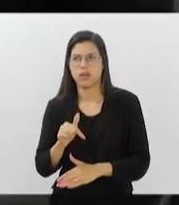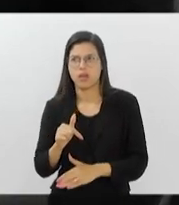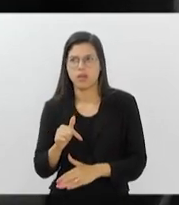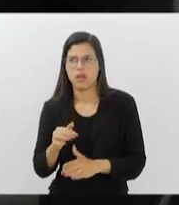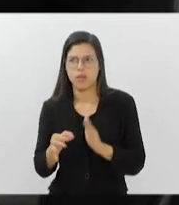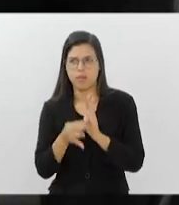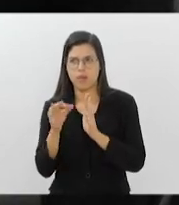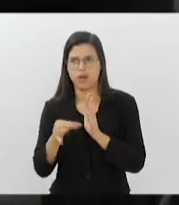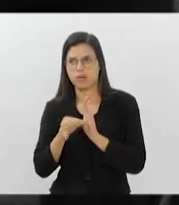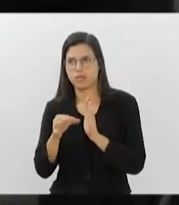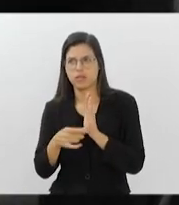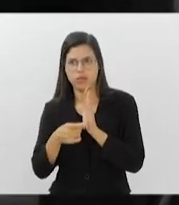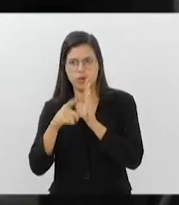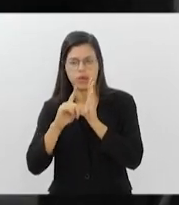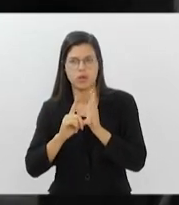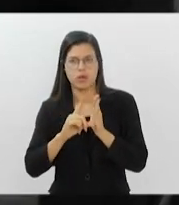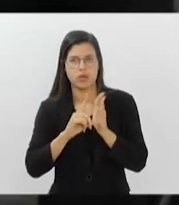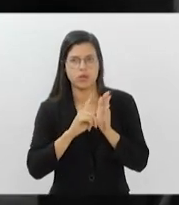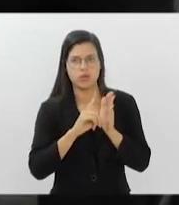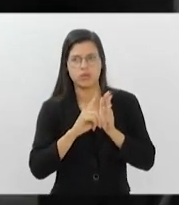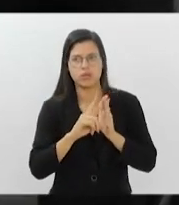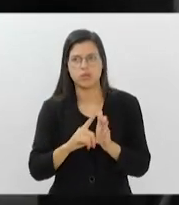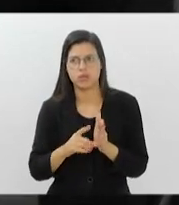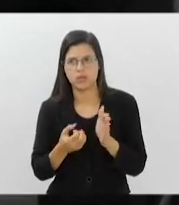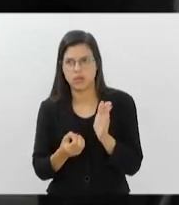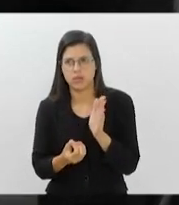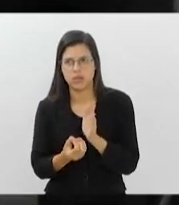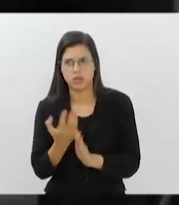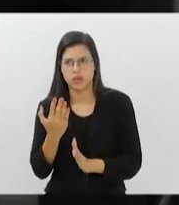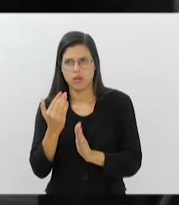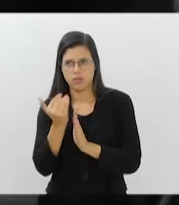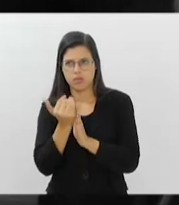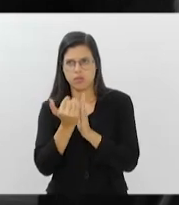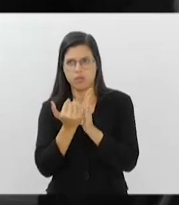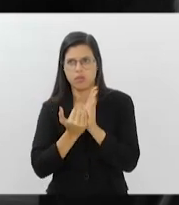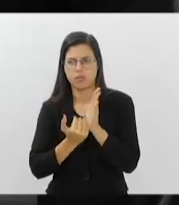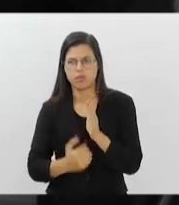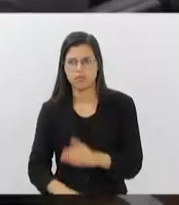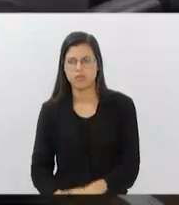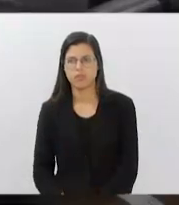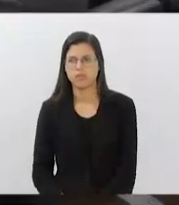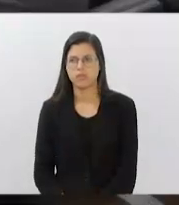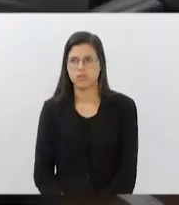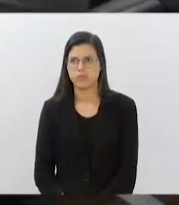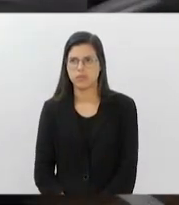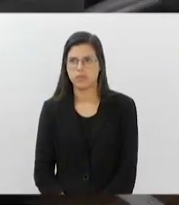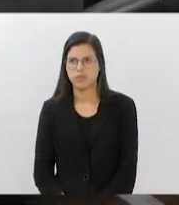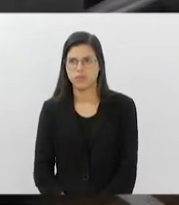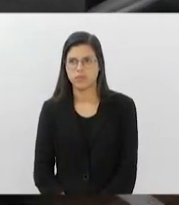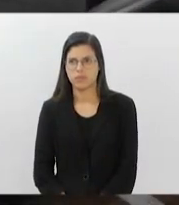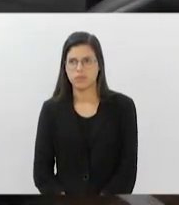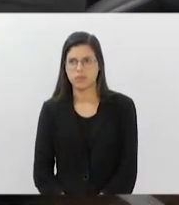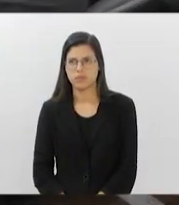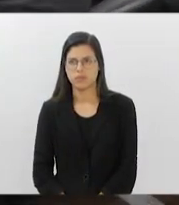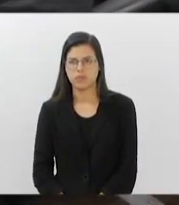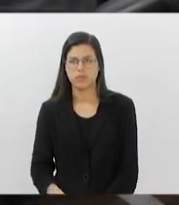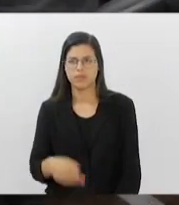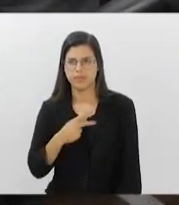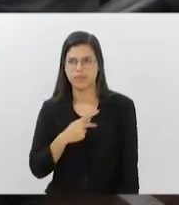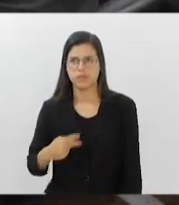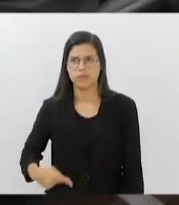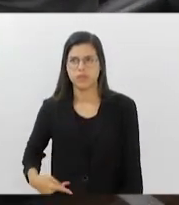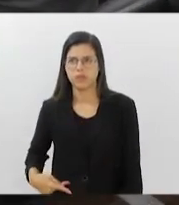parecer é anterior. É na linha do que a gente já cria o programa. Muito presidente, bem lembrado. Só me permite, até para que a gente forme um consenso, na